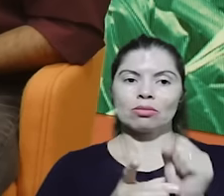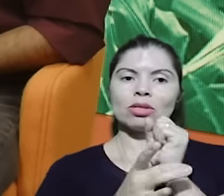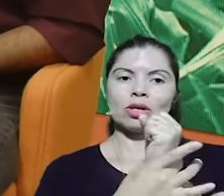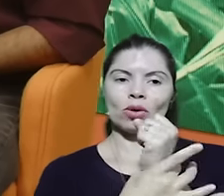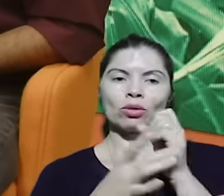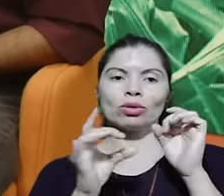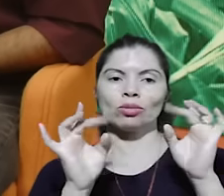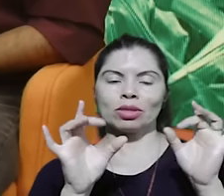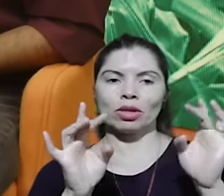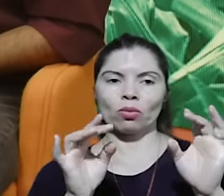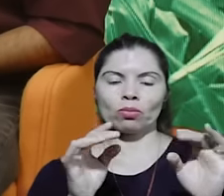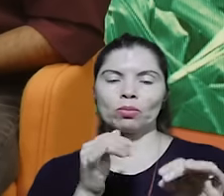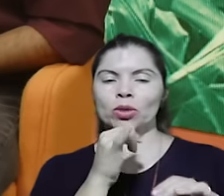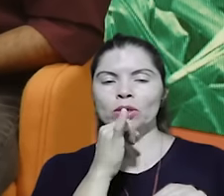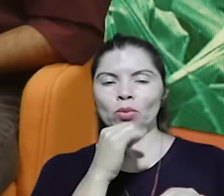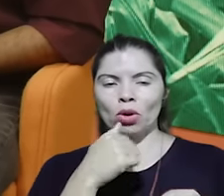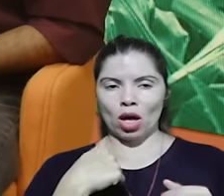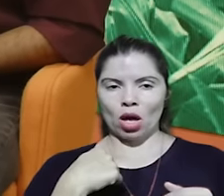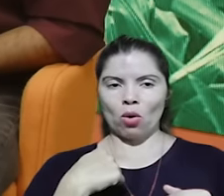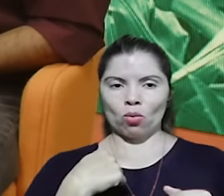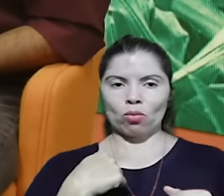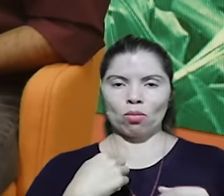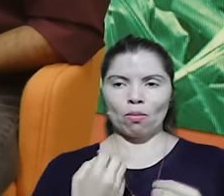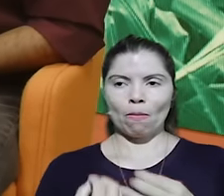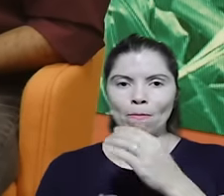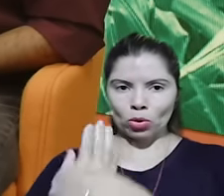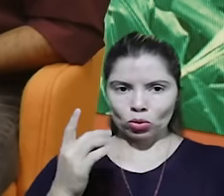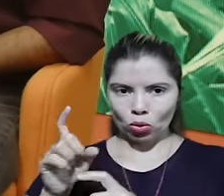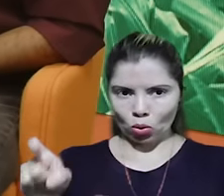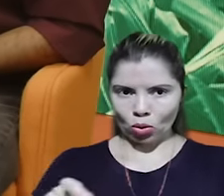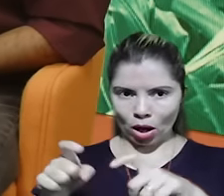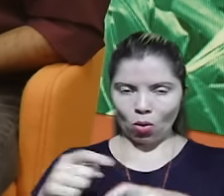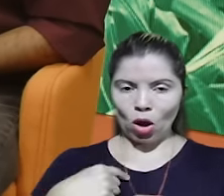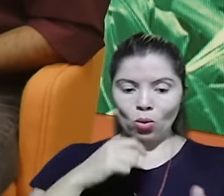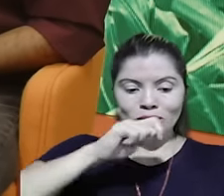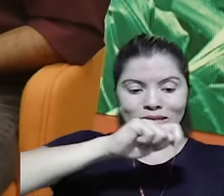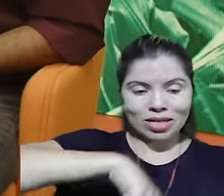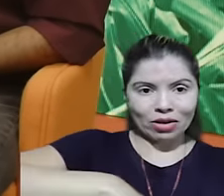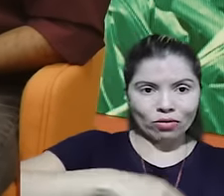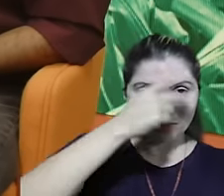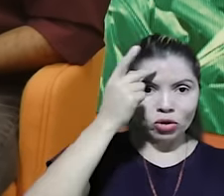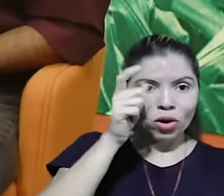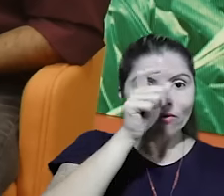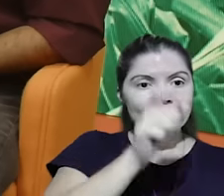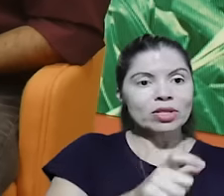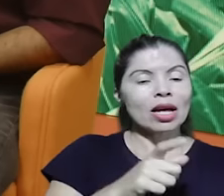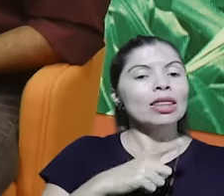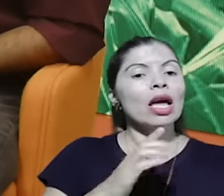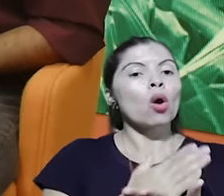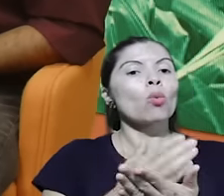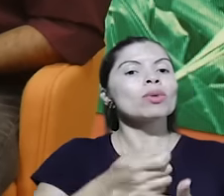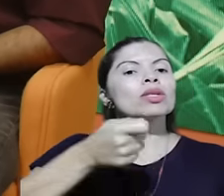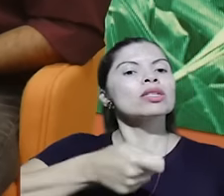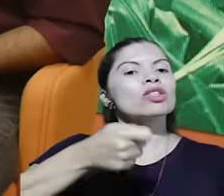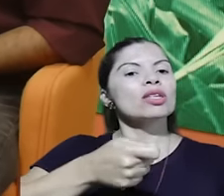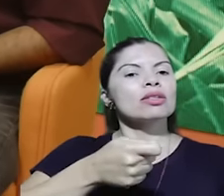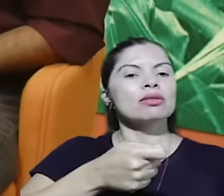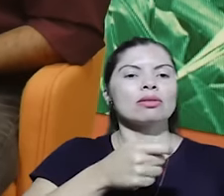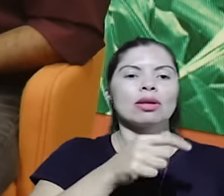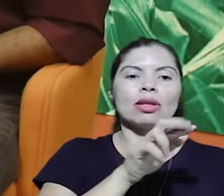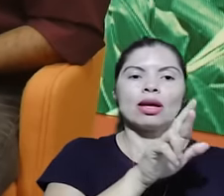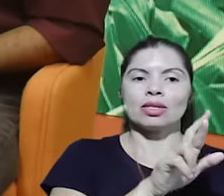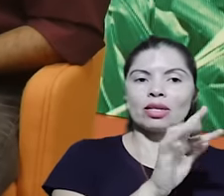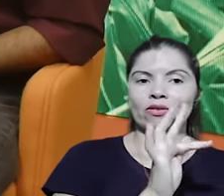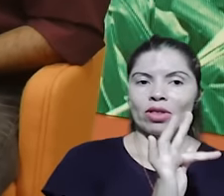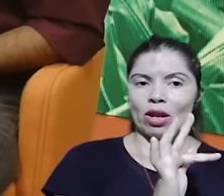rural quando me inscrevo como pessoa física eu tenho algumas exigências tanto da receita quanto do INSS por